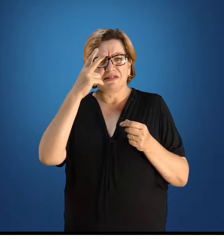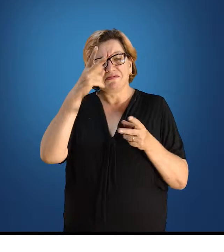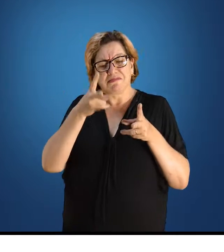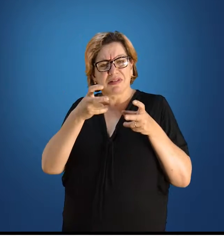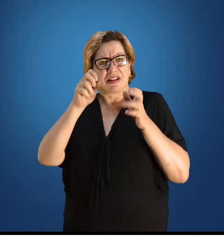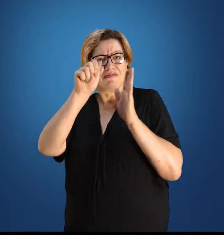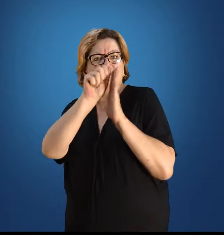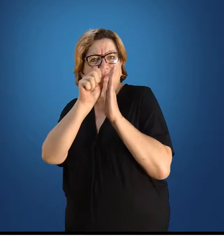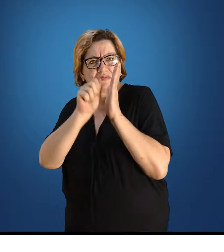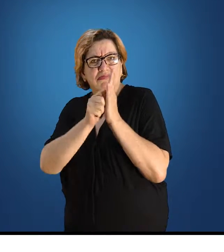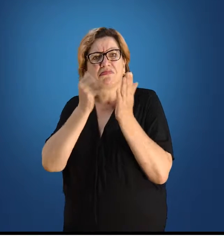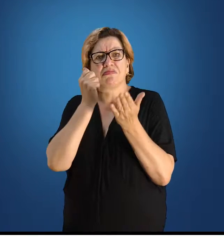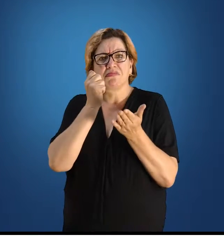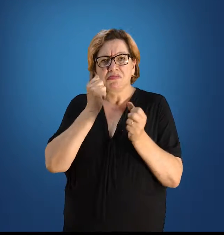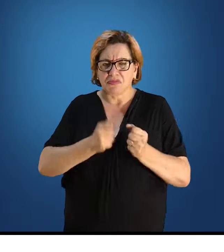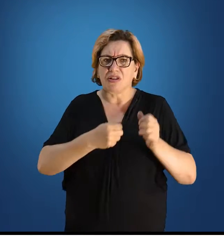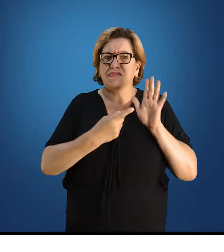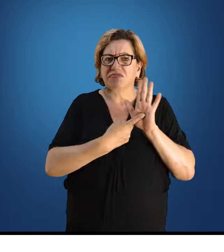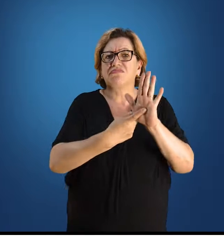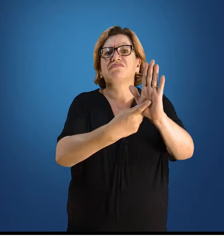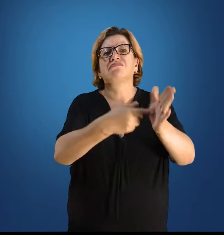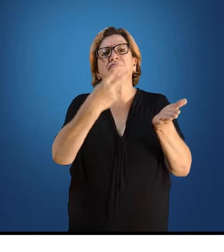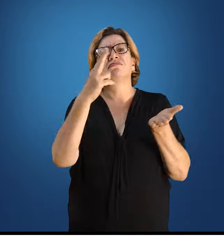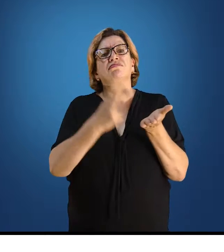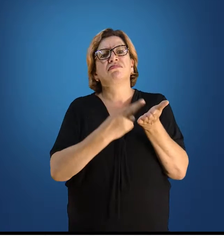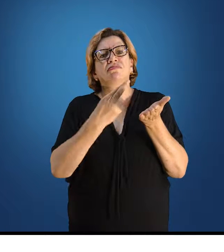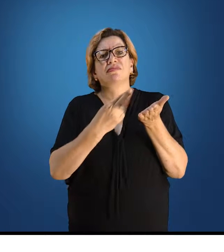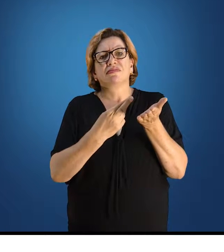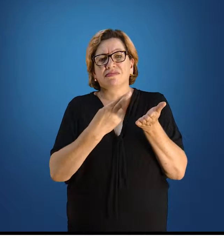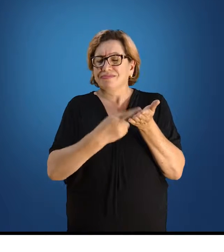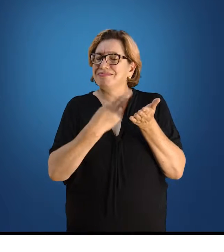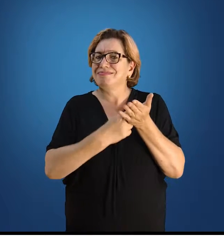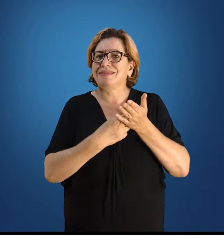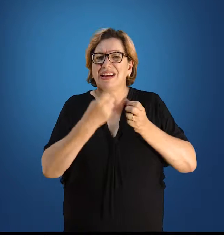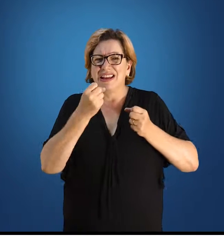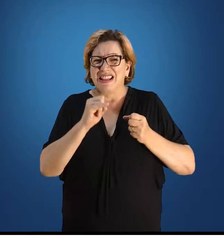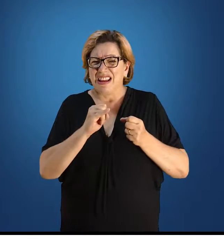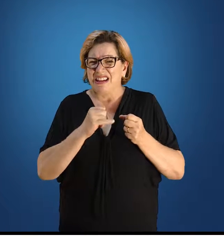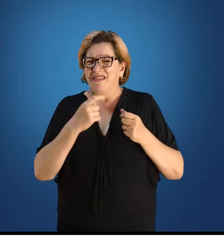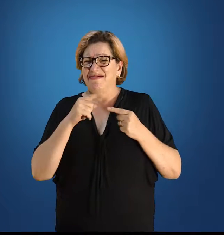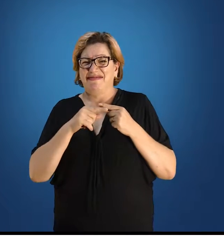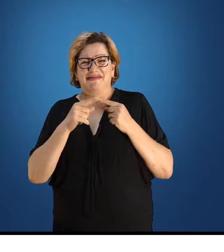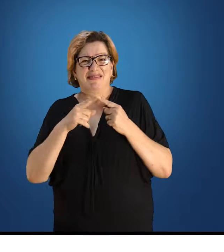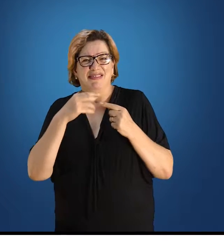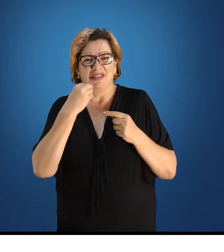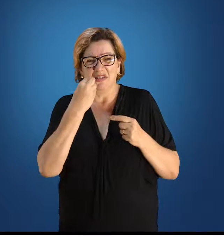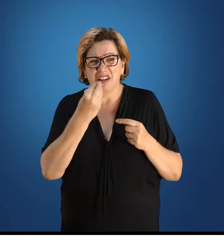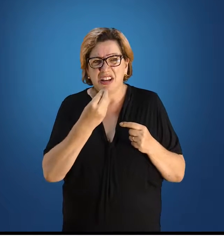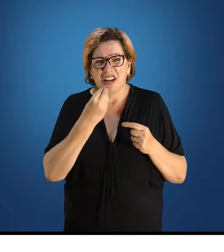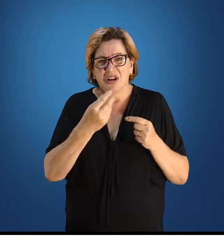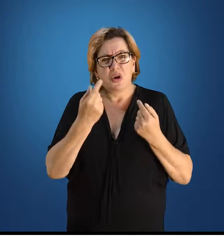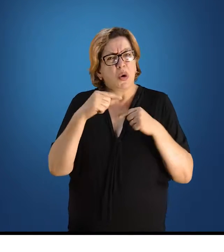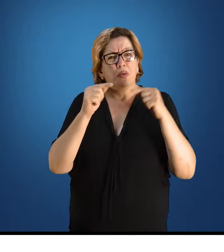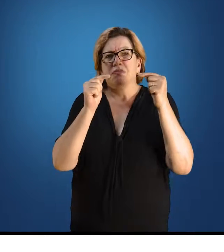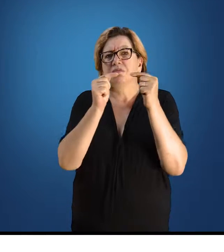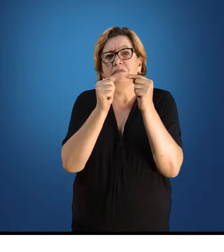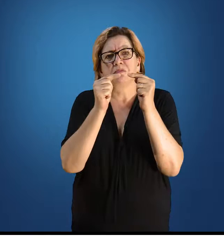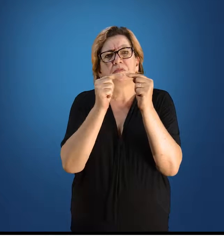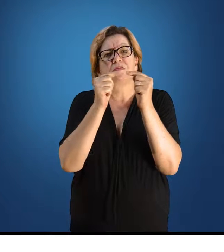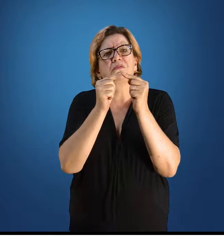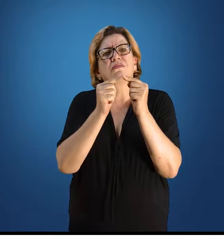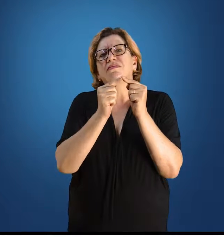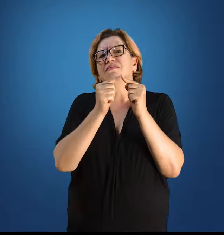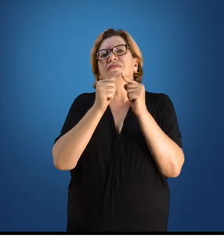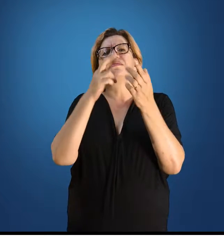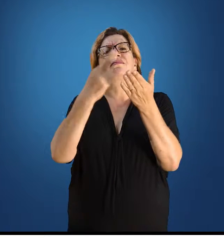merece continuar o processo de submissão ou não. Se ele achar que o seu artigo está fora do escopo da revista, ou que o seu artigo está escrito com uma